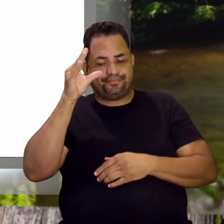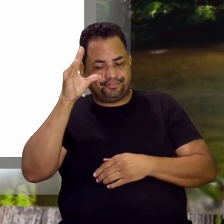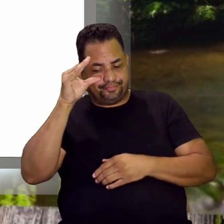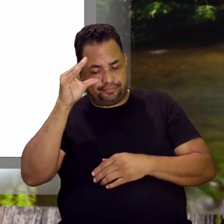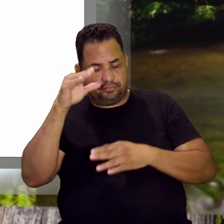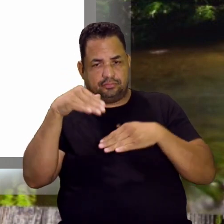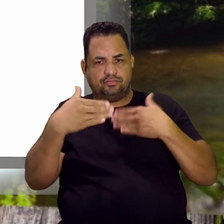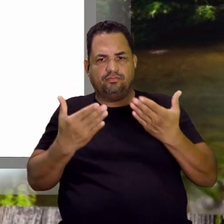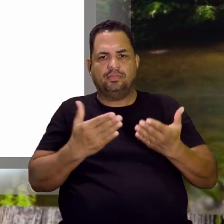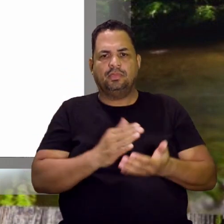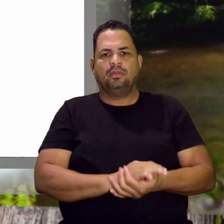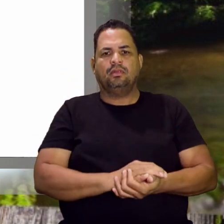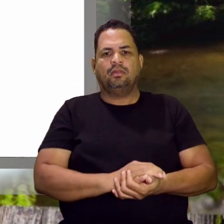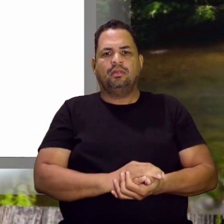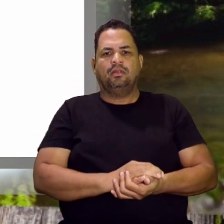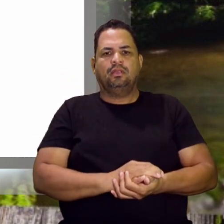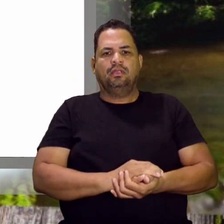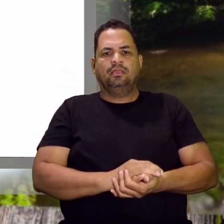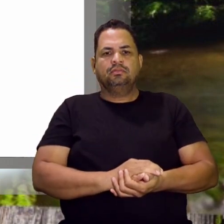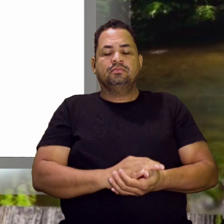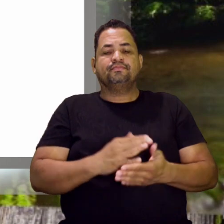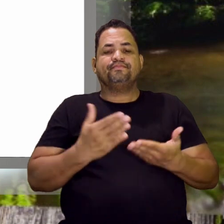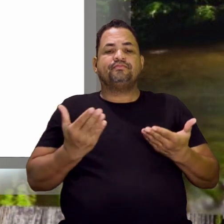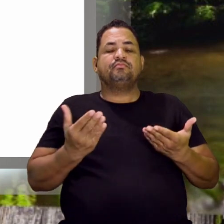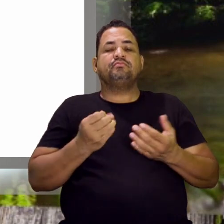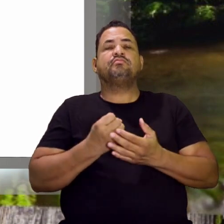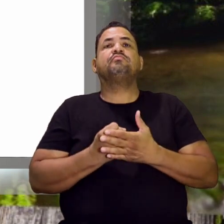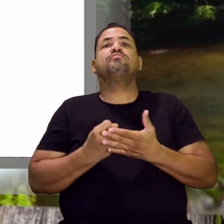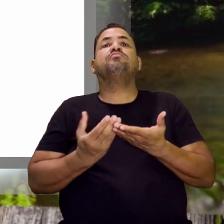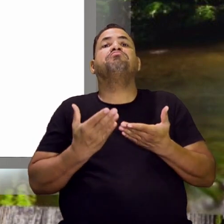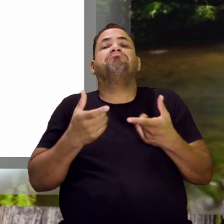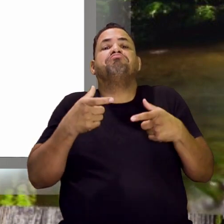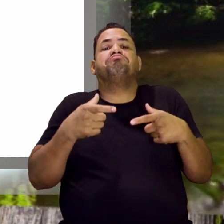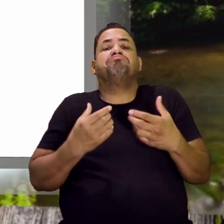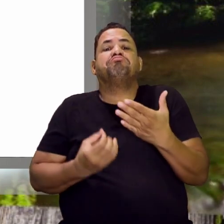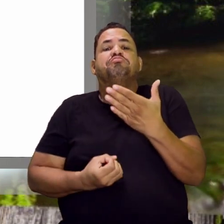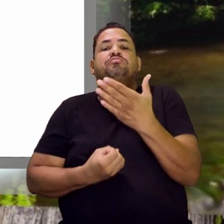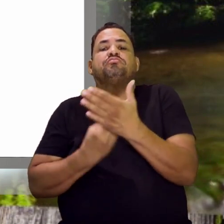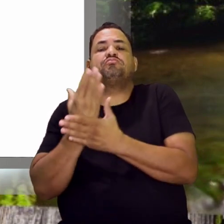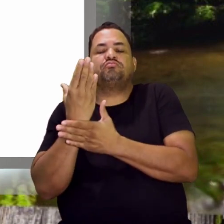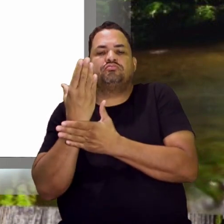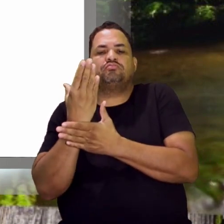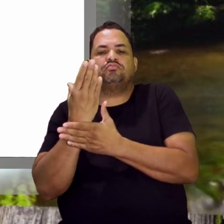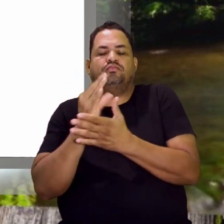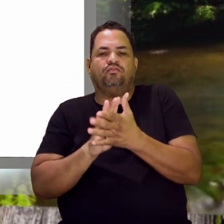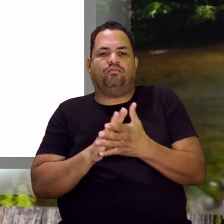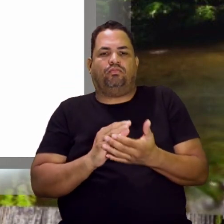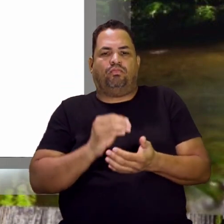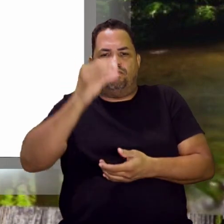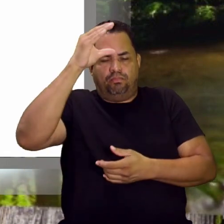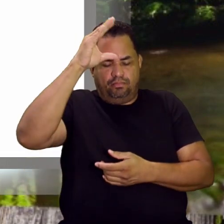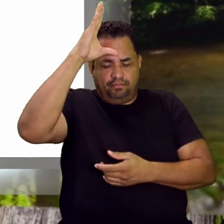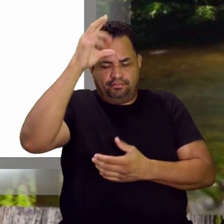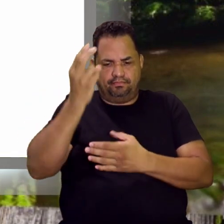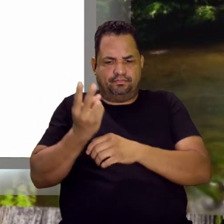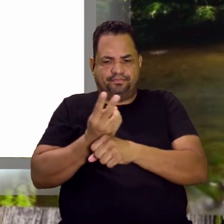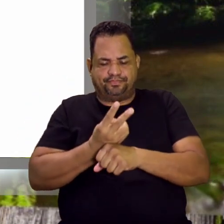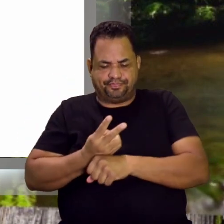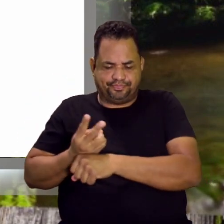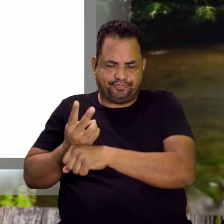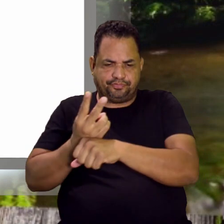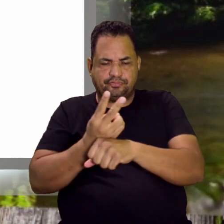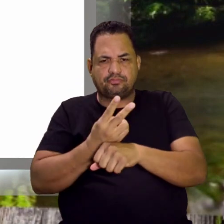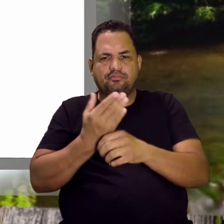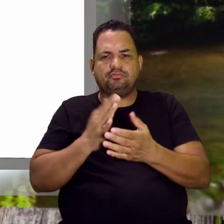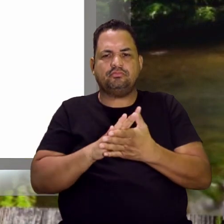não é verdade? Da onde que vem o conhecimento? Da busca por informação. E se eu busco